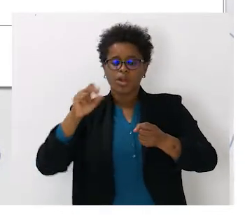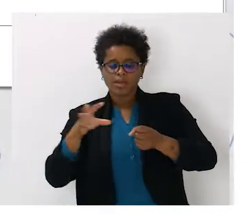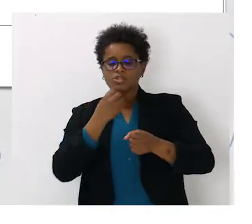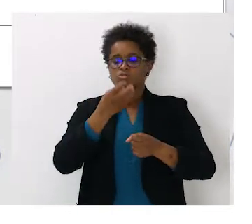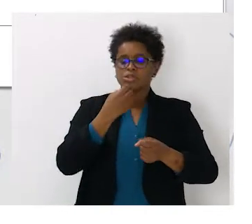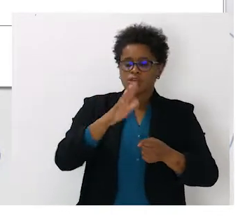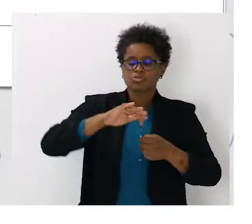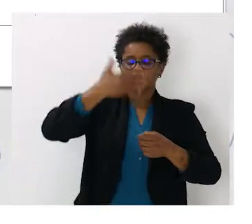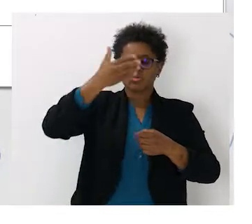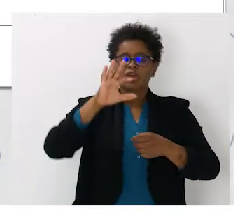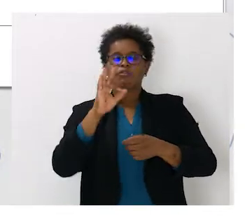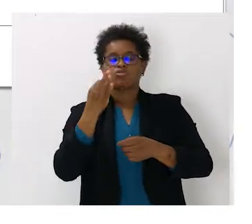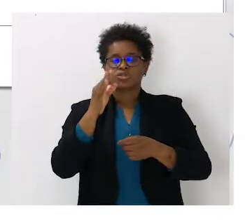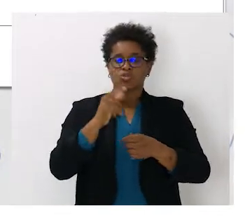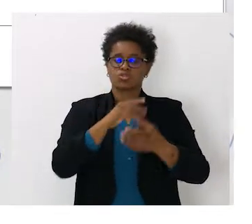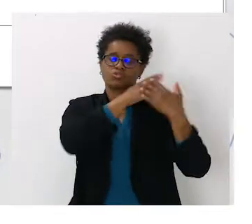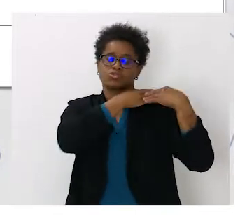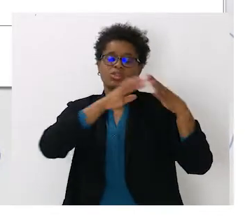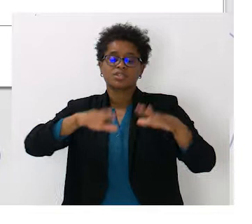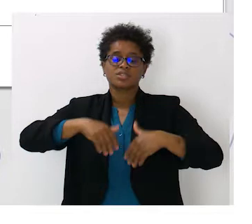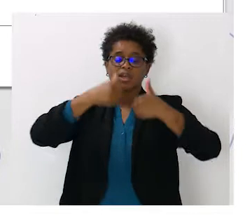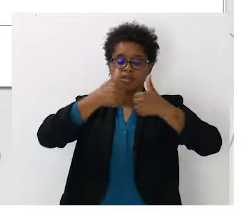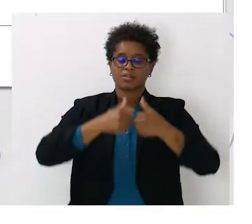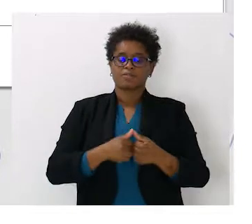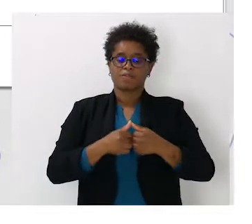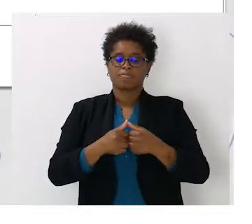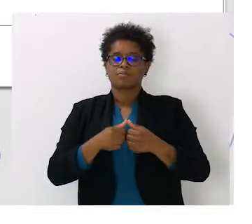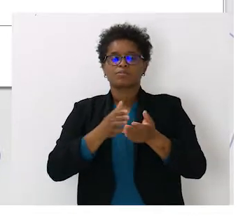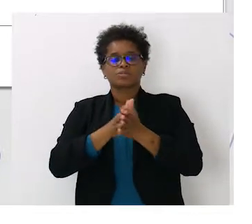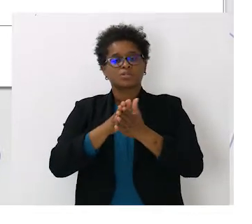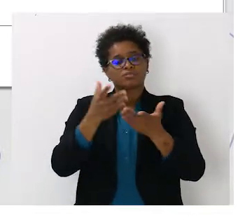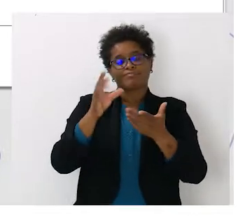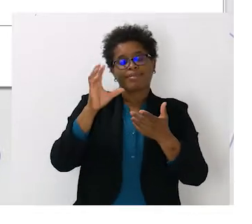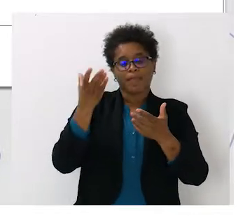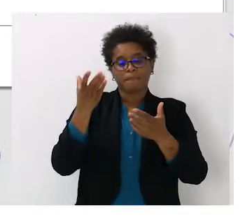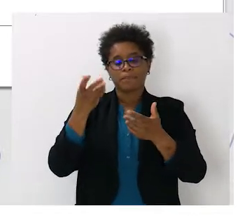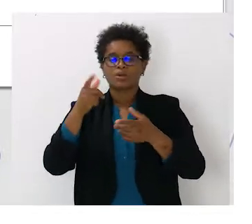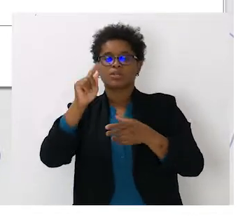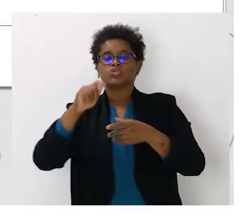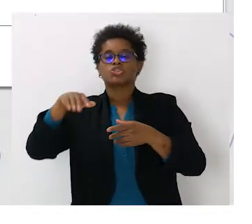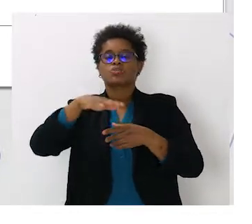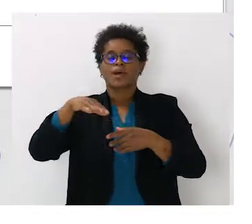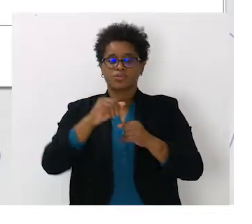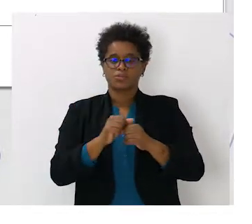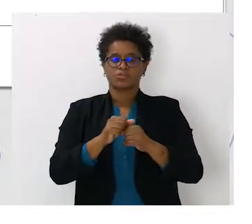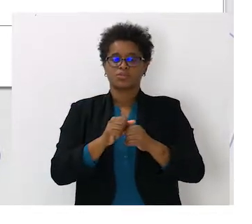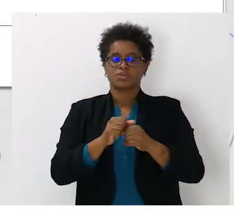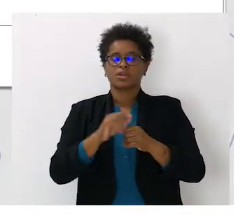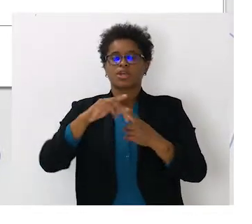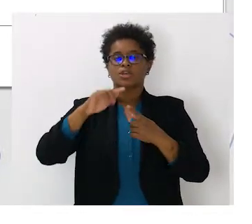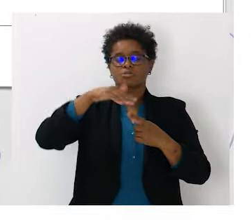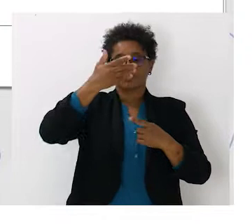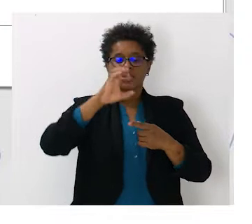explicar as principais funções das cidades, localizar no tempo e no espaço